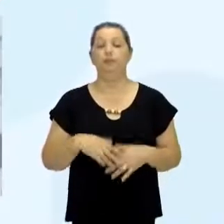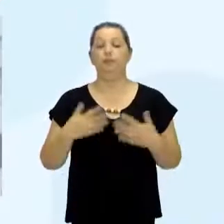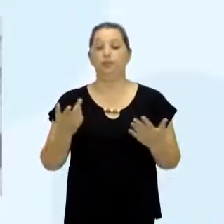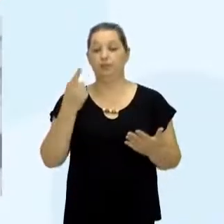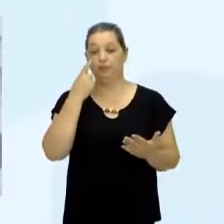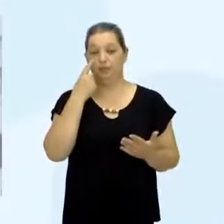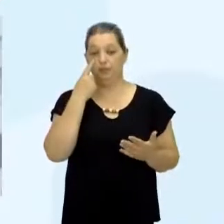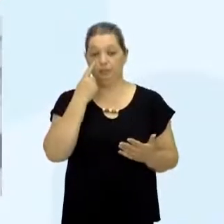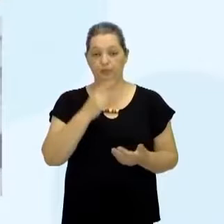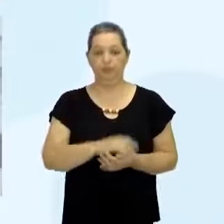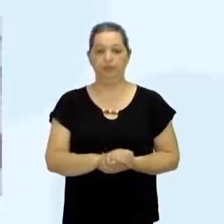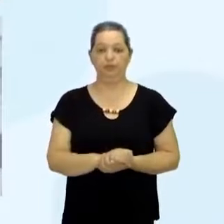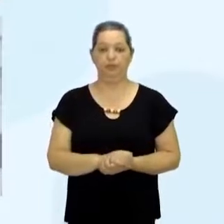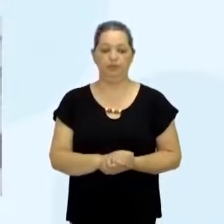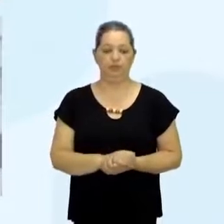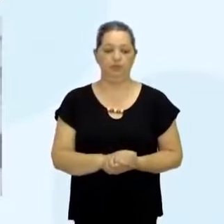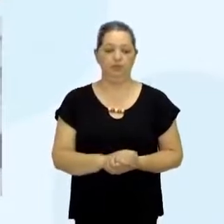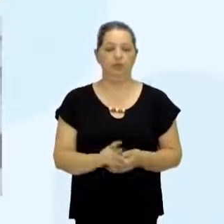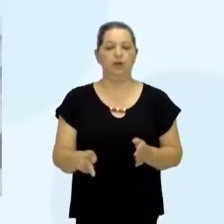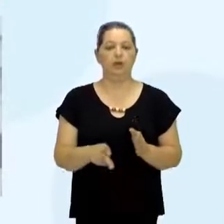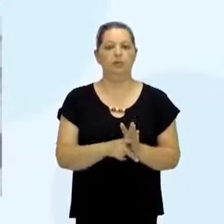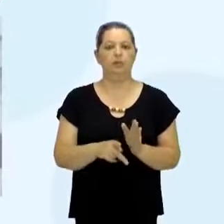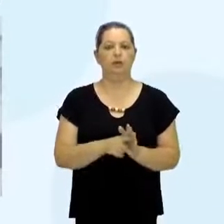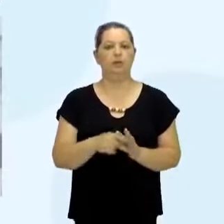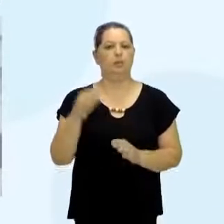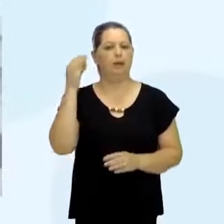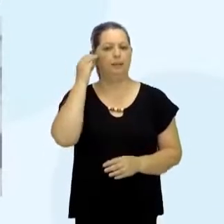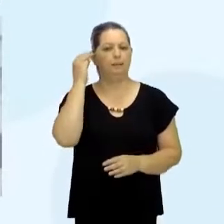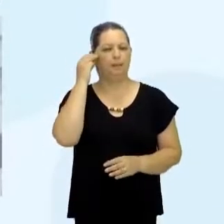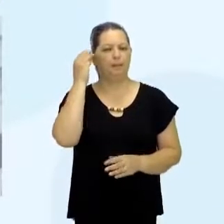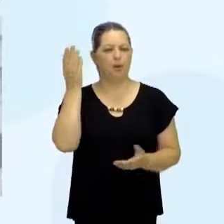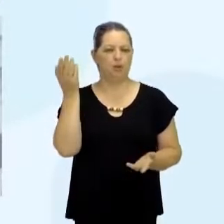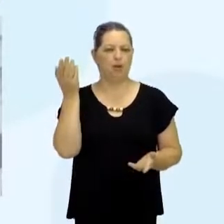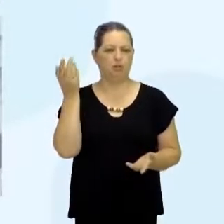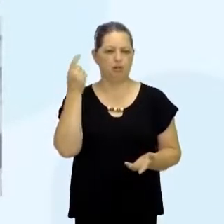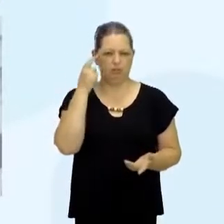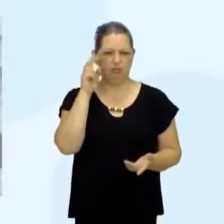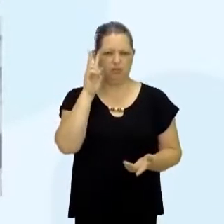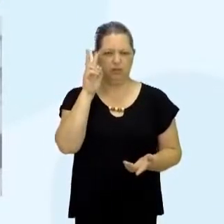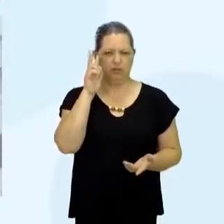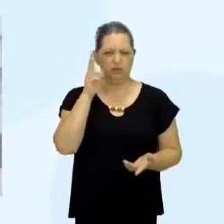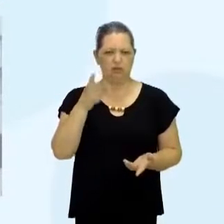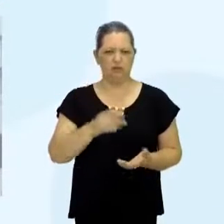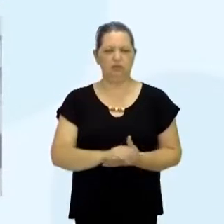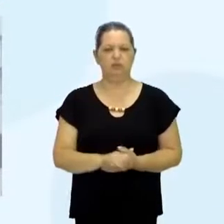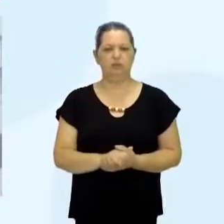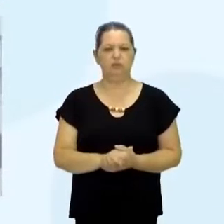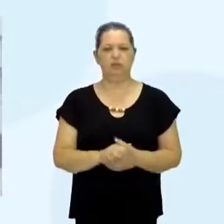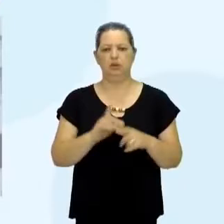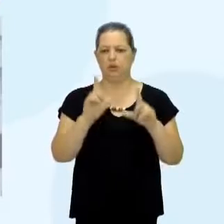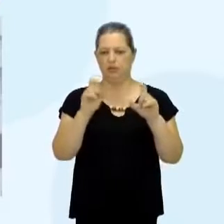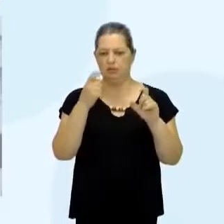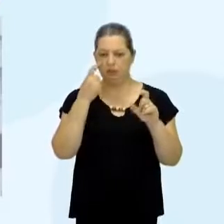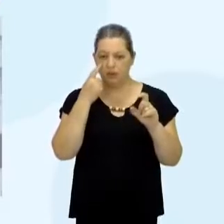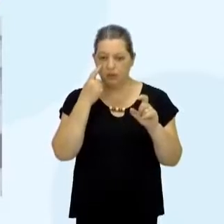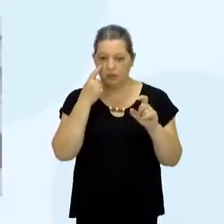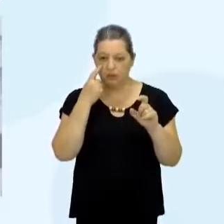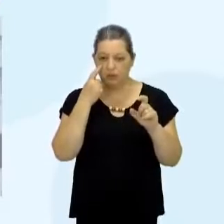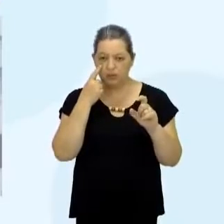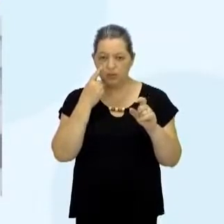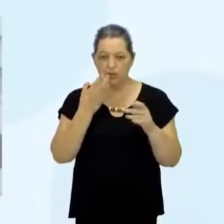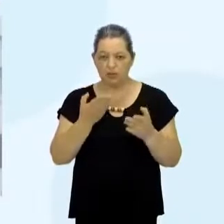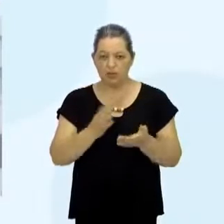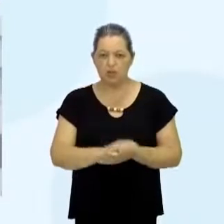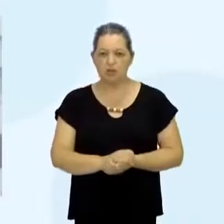Ó, essa questão da memória. Aqui aparece, inclusive, para quem está olhando a foto, me